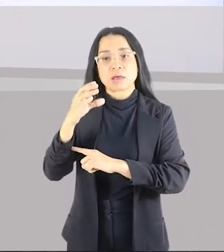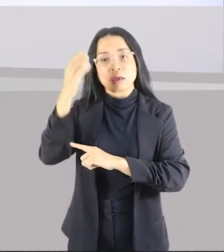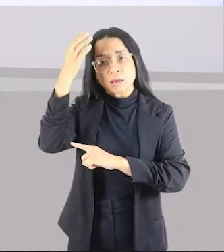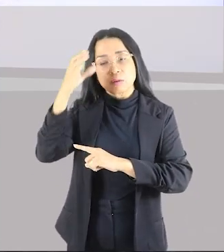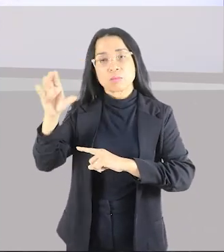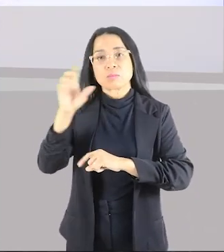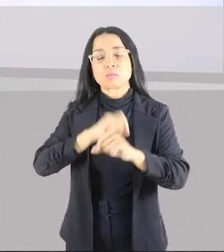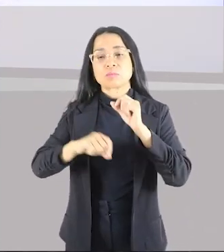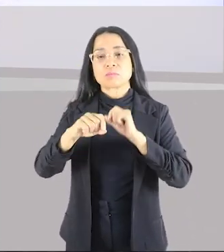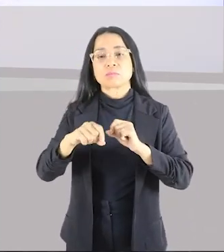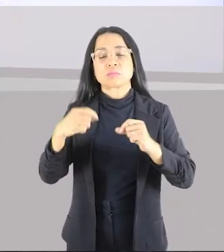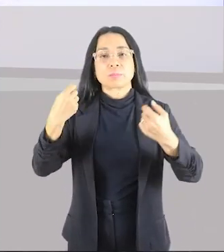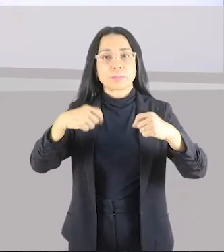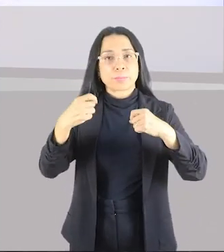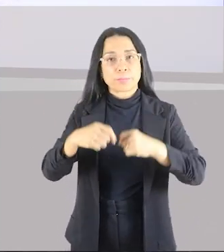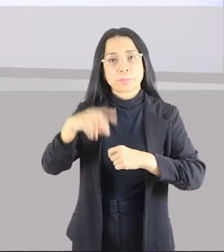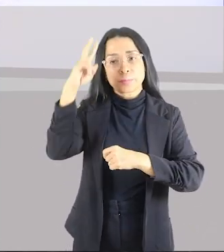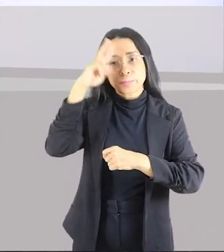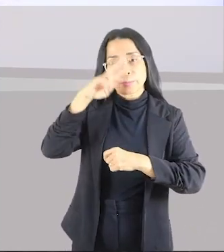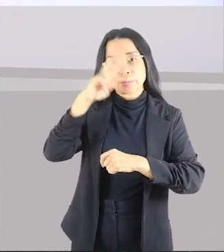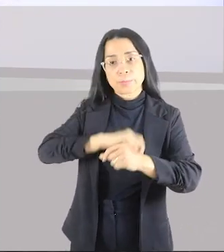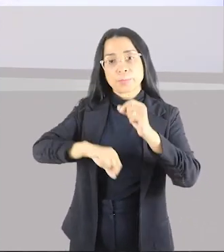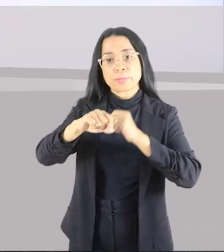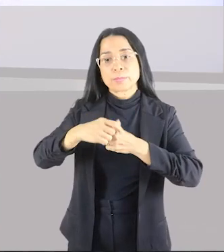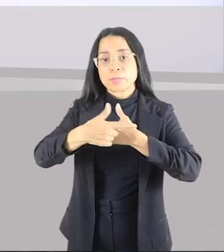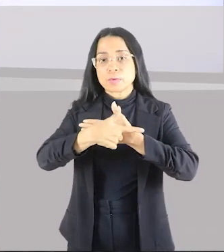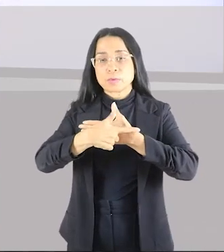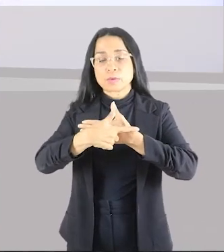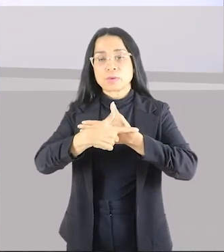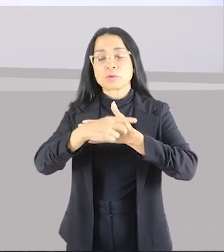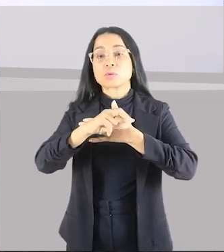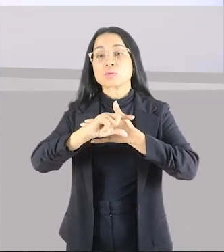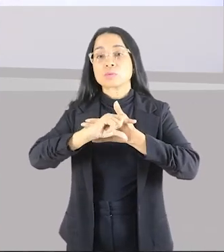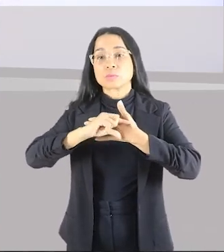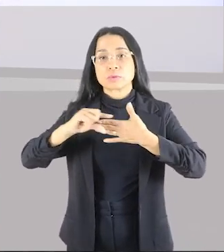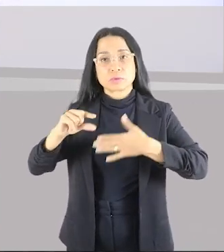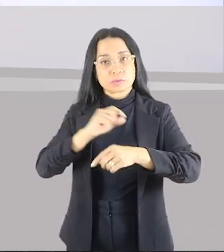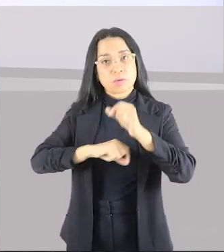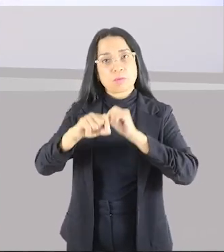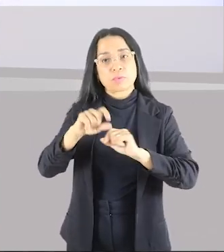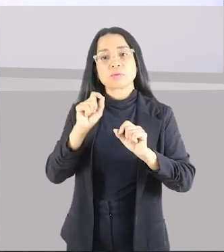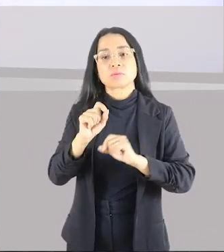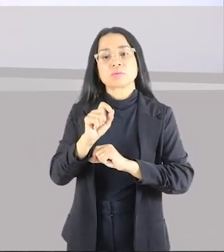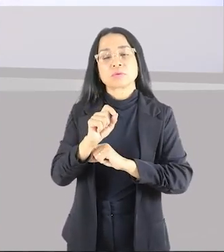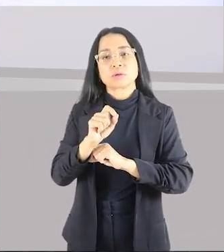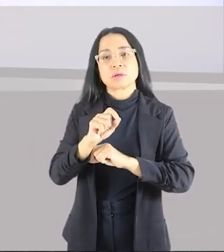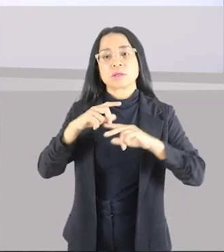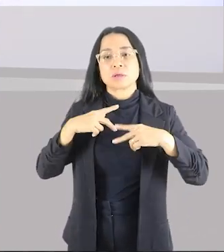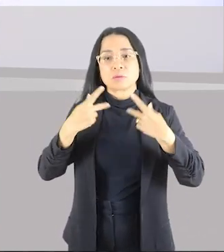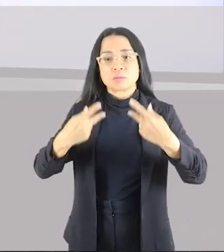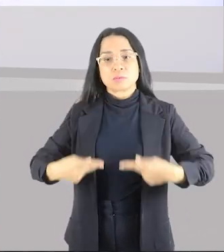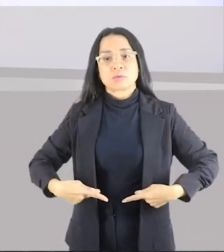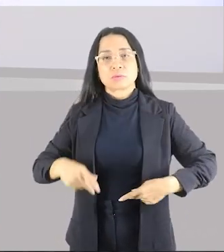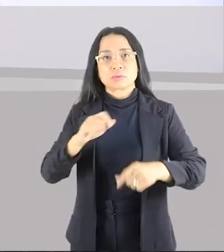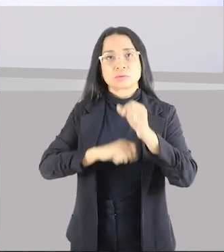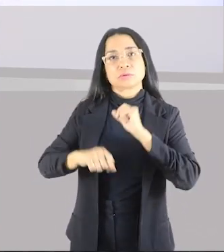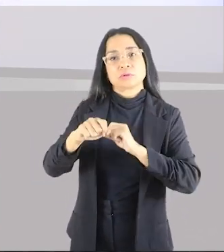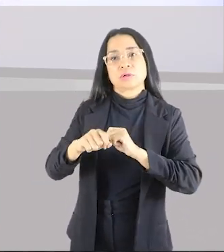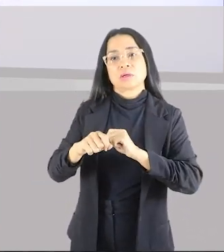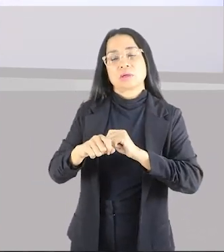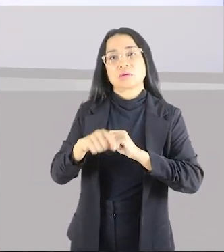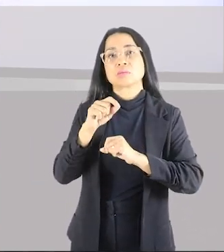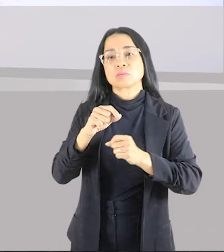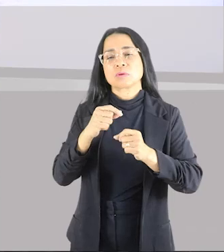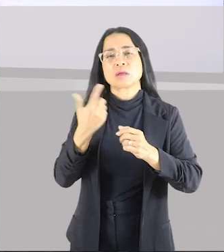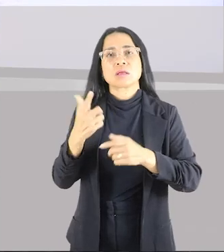precisa lembrar de uma das obras mais preciosas da humanidade, que é do antropólogo Stuart